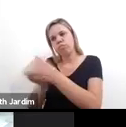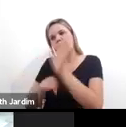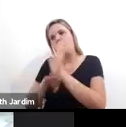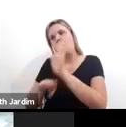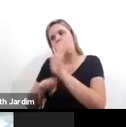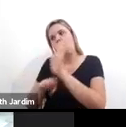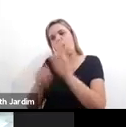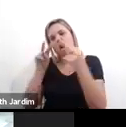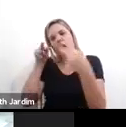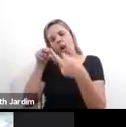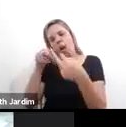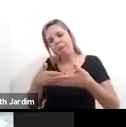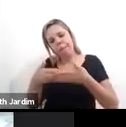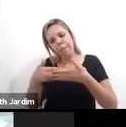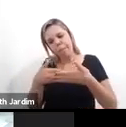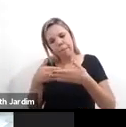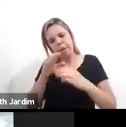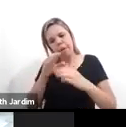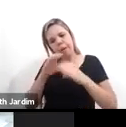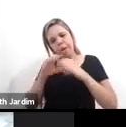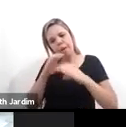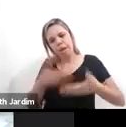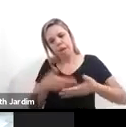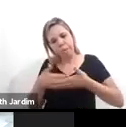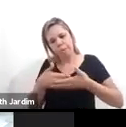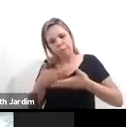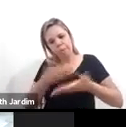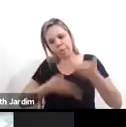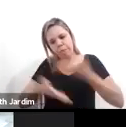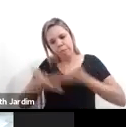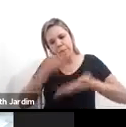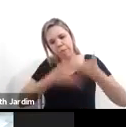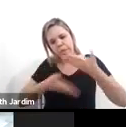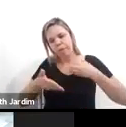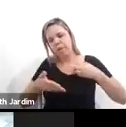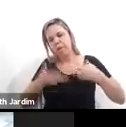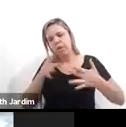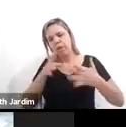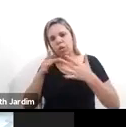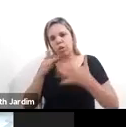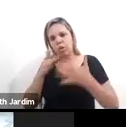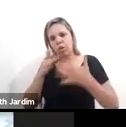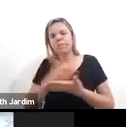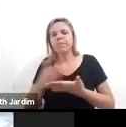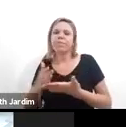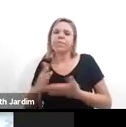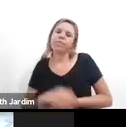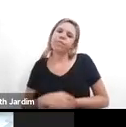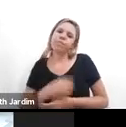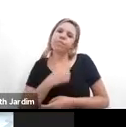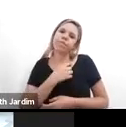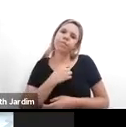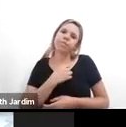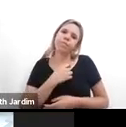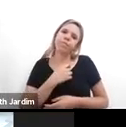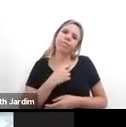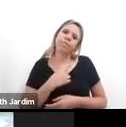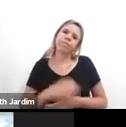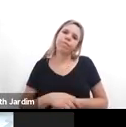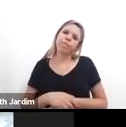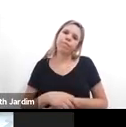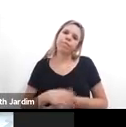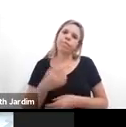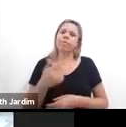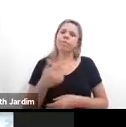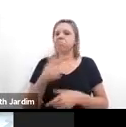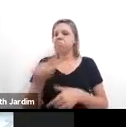para o seu bebê, a se comunicar com ele, a interagir com ele, porque é aí que tudo começa, né? Sim. Não temos